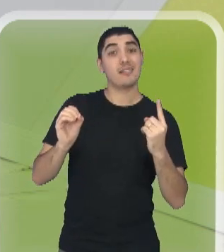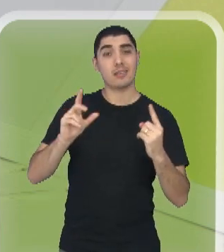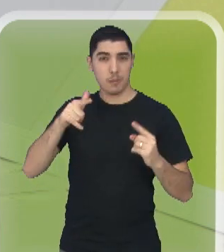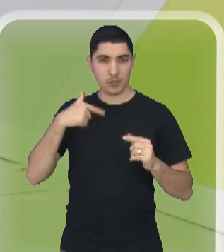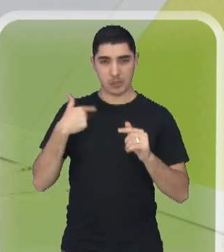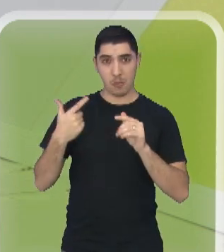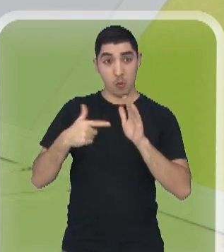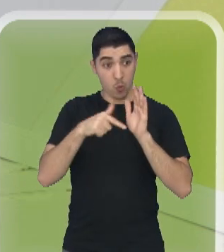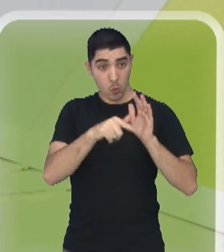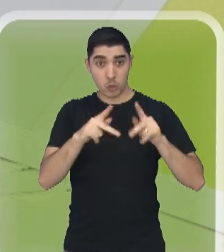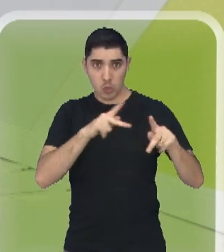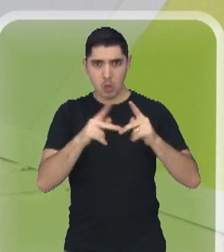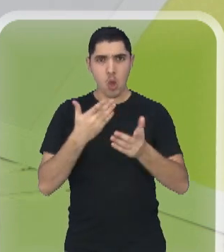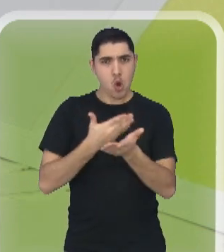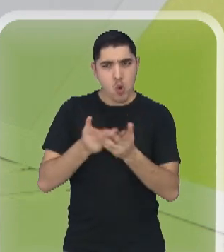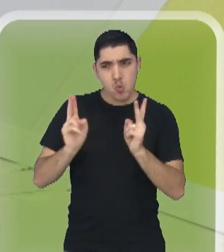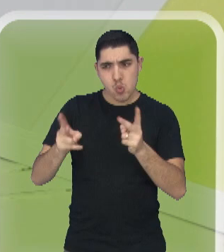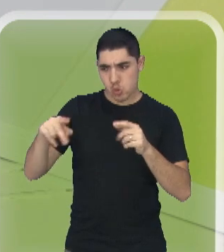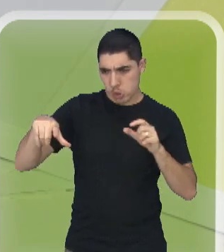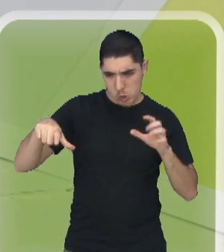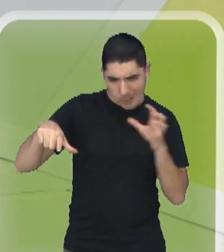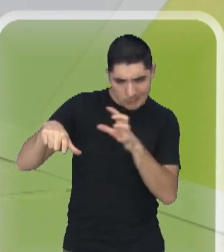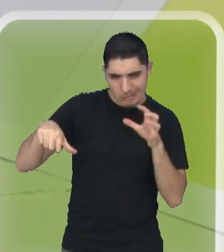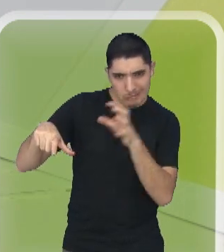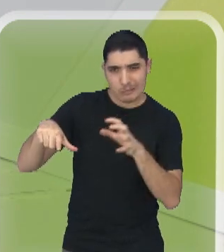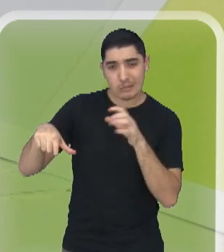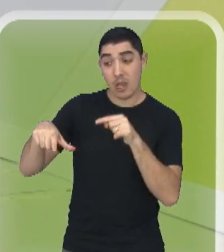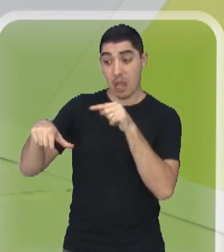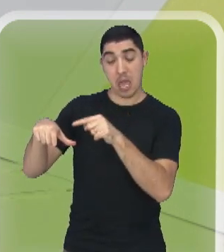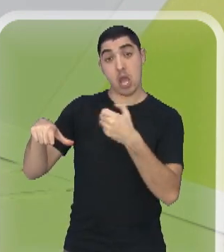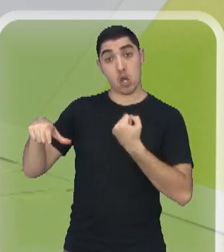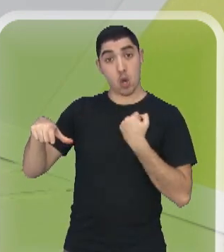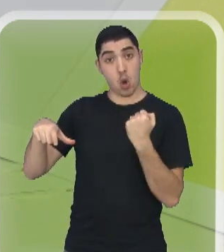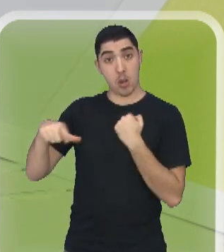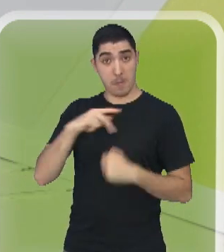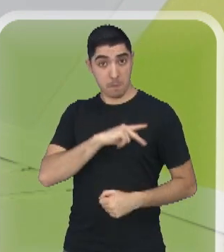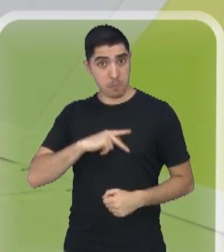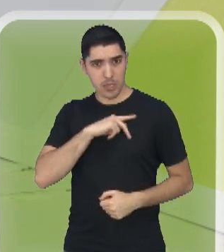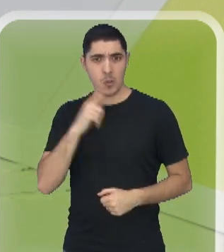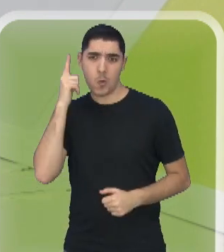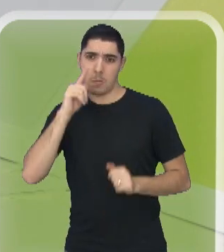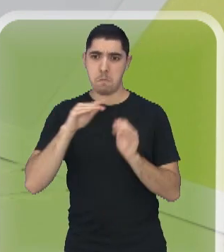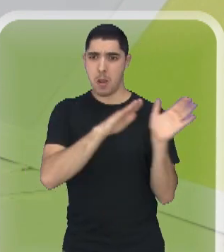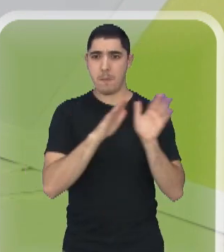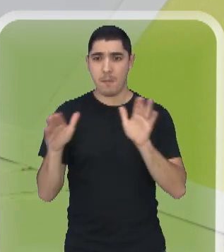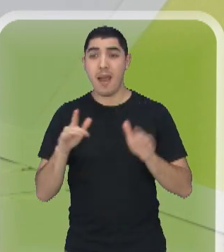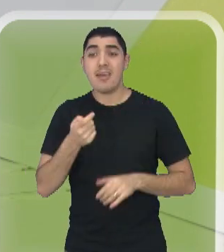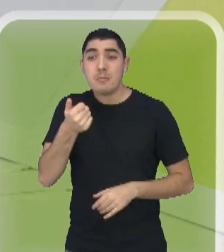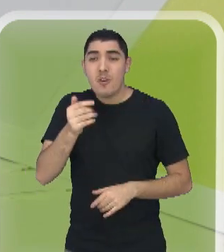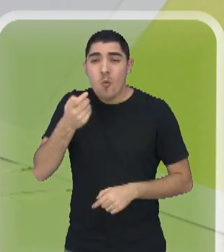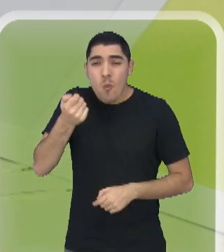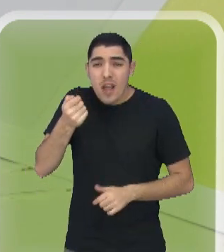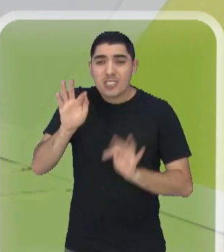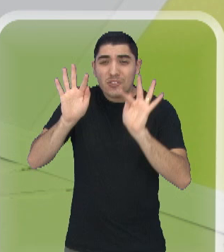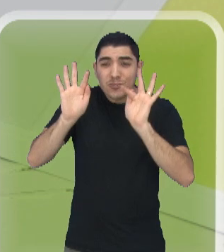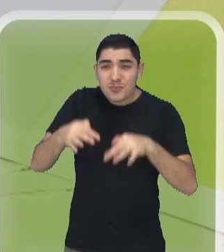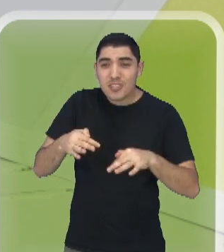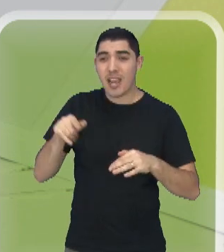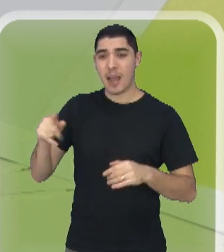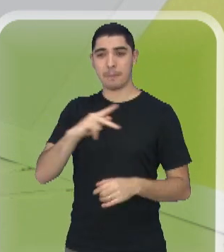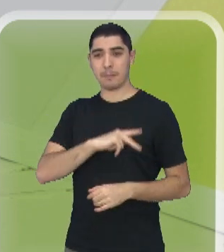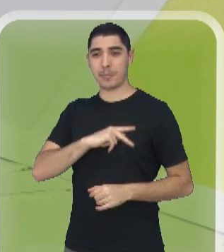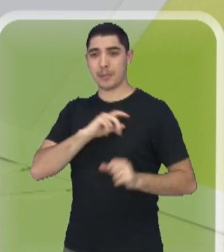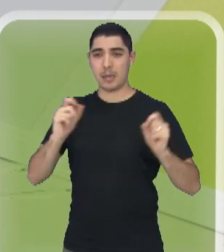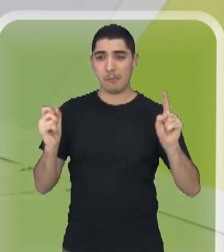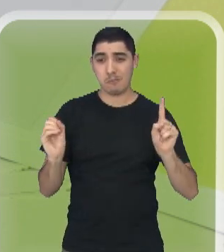aqui. O São José pressionou a goleira de Pinda. Talvez tenha sido a melhor jogadora em quadra. E tomou a gol quando faltavam 2h44 para terminar.